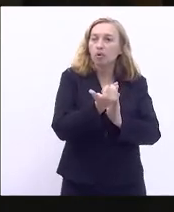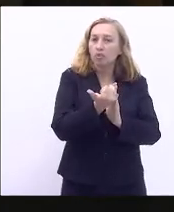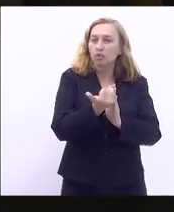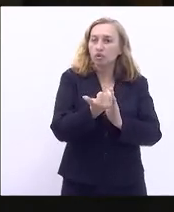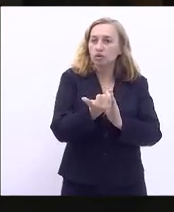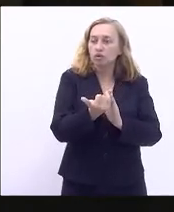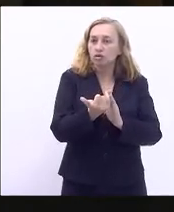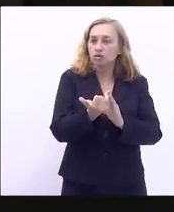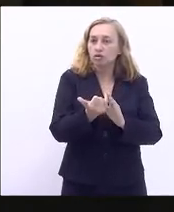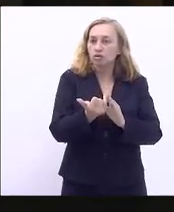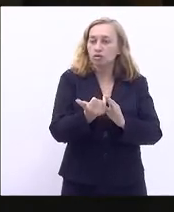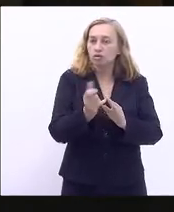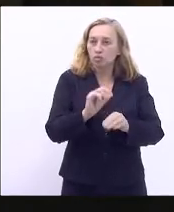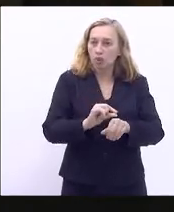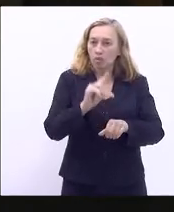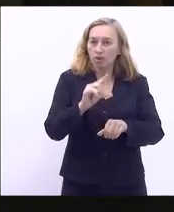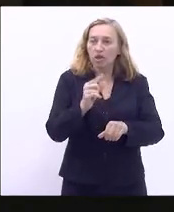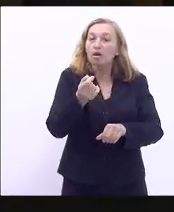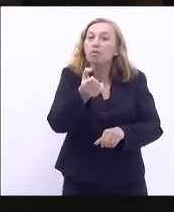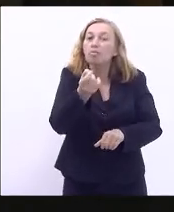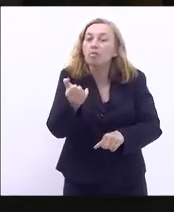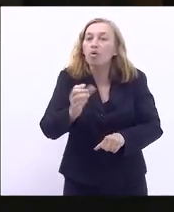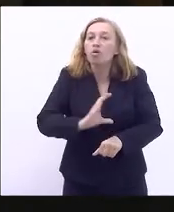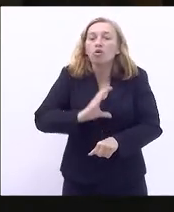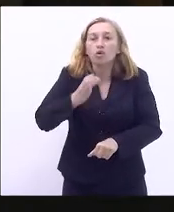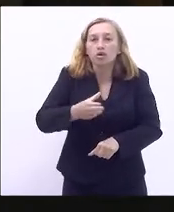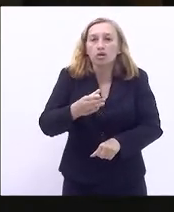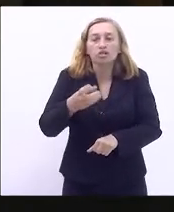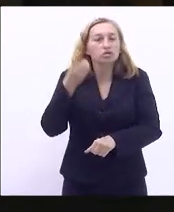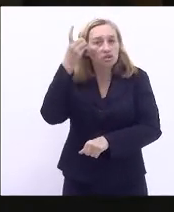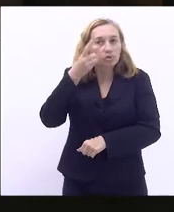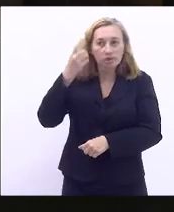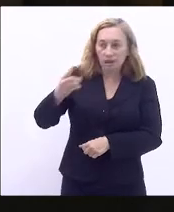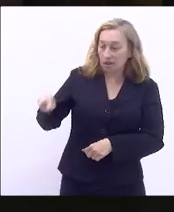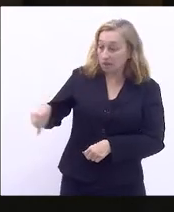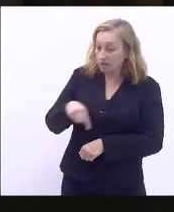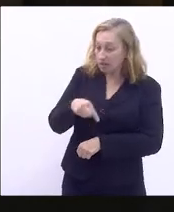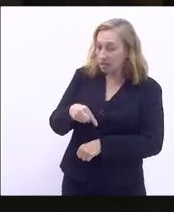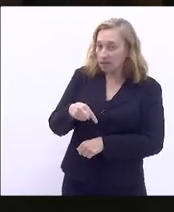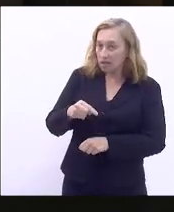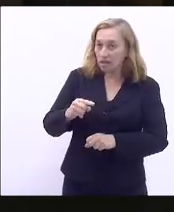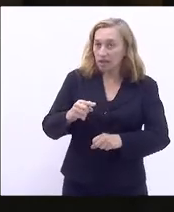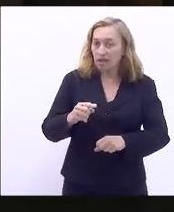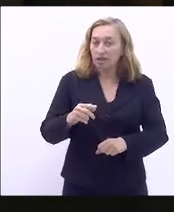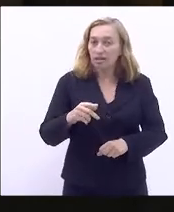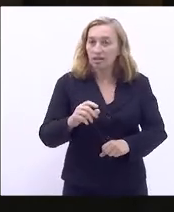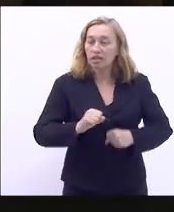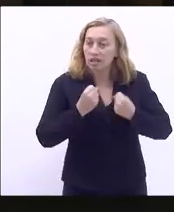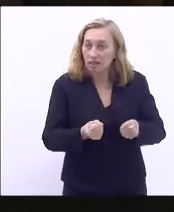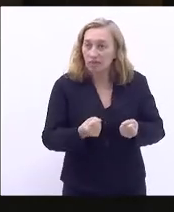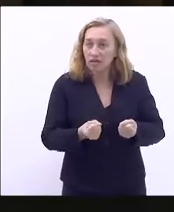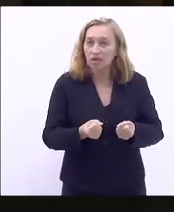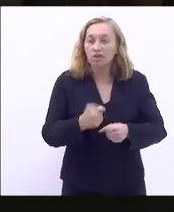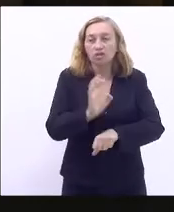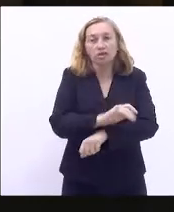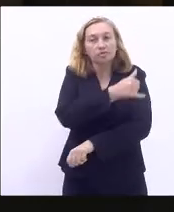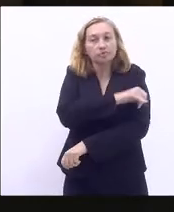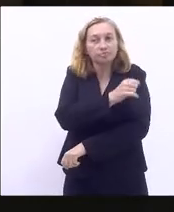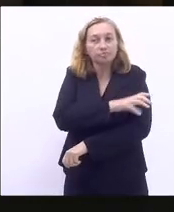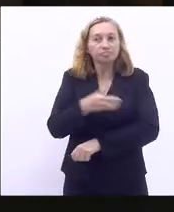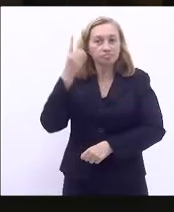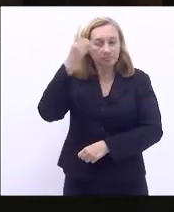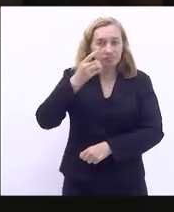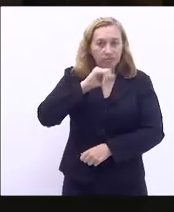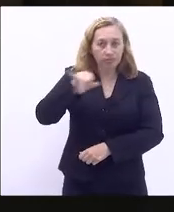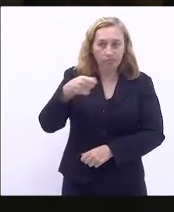pouca coragem dos parlamentares vir aqui defender. O Estado do Rio de Janeiro, deputado